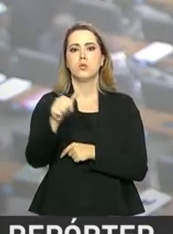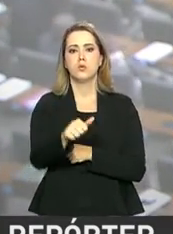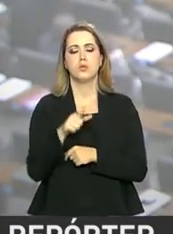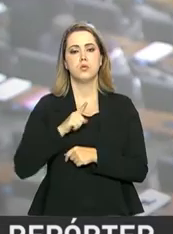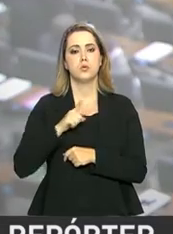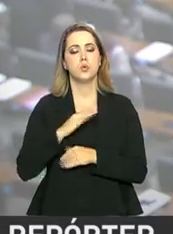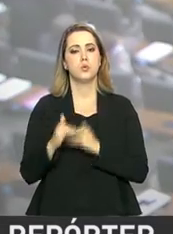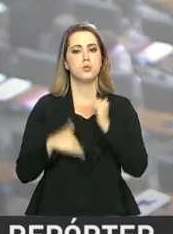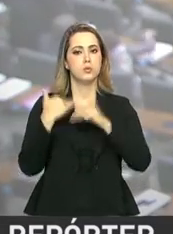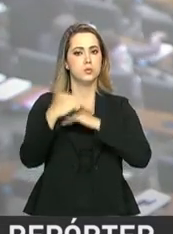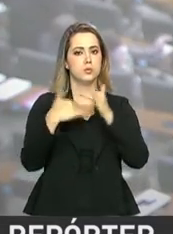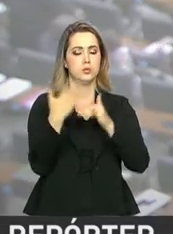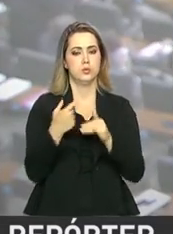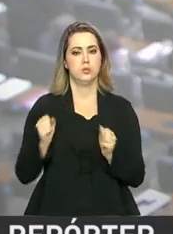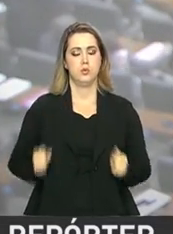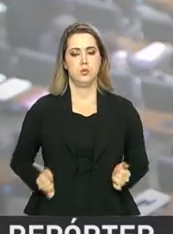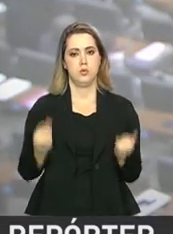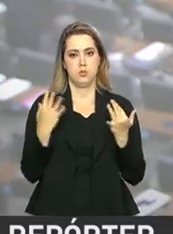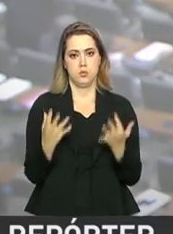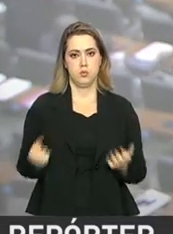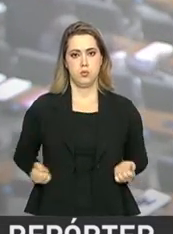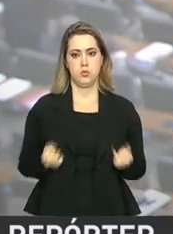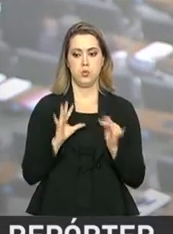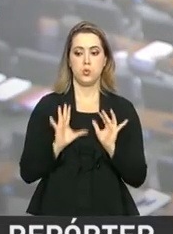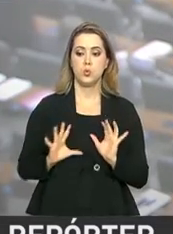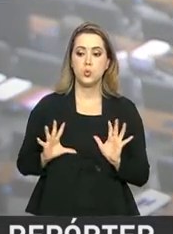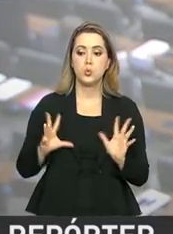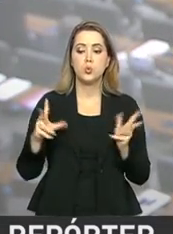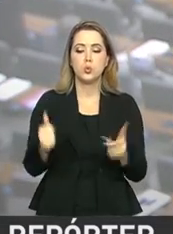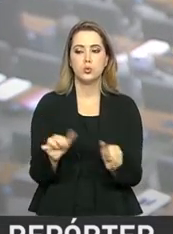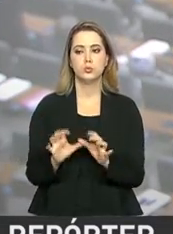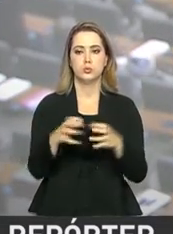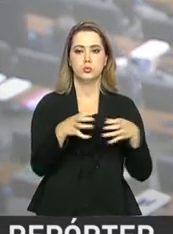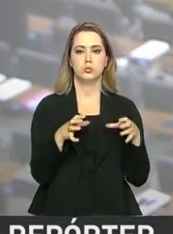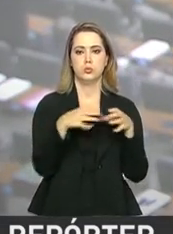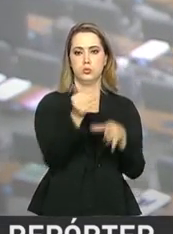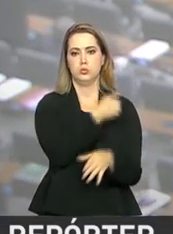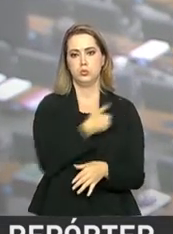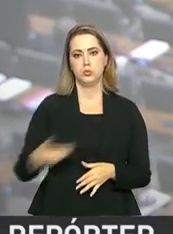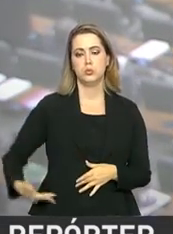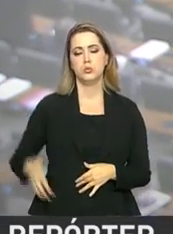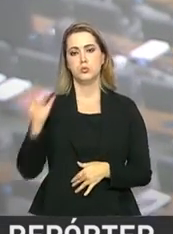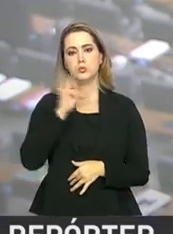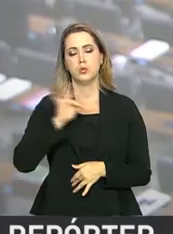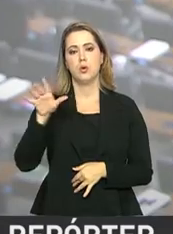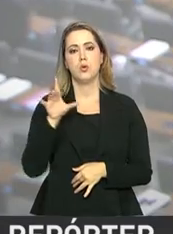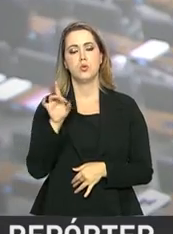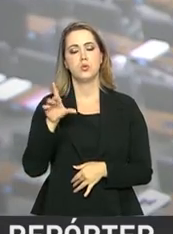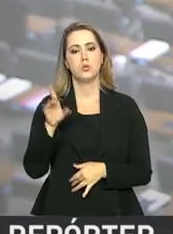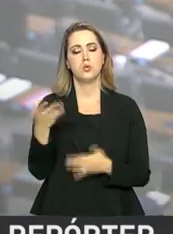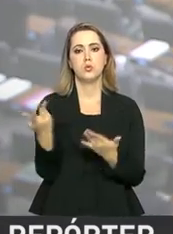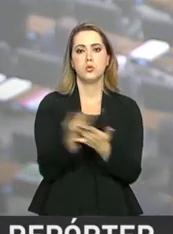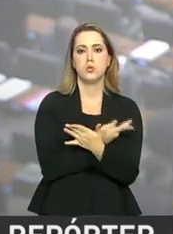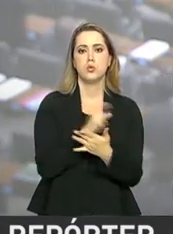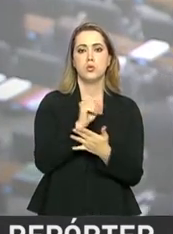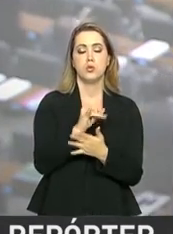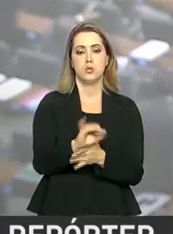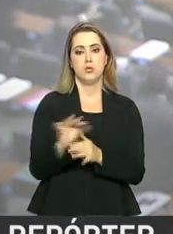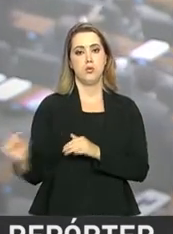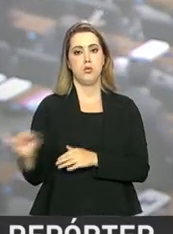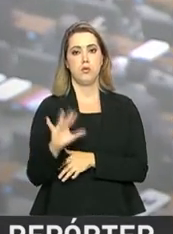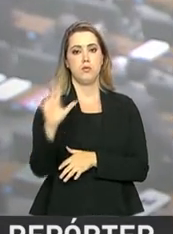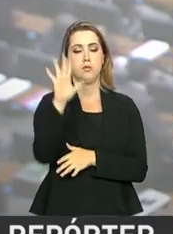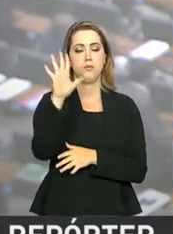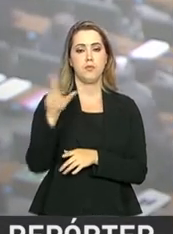os aumentos de gastos em todas as esferas do governo federal só poderão ocorrer a partir do índice oficial de